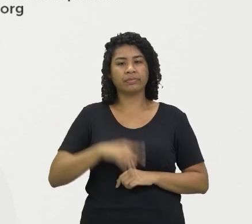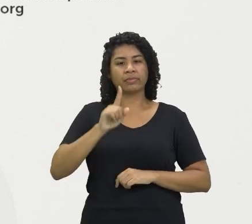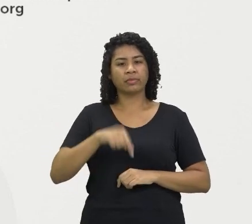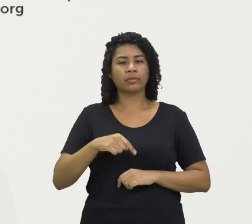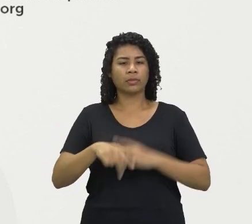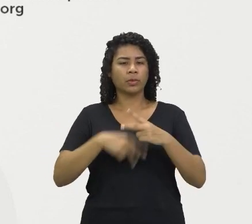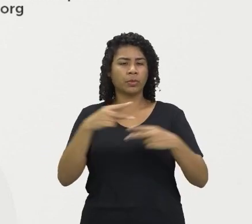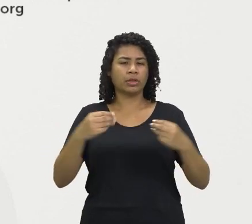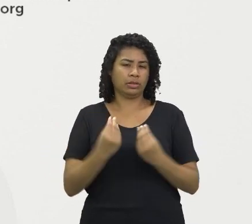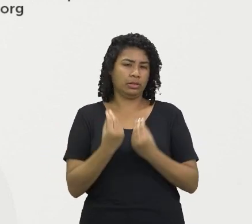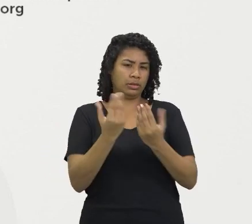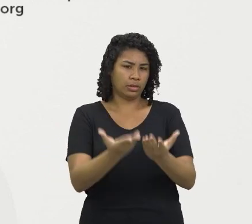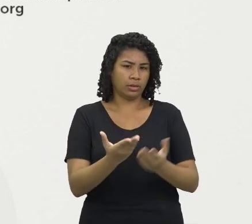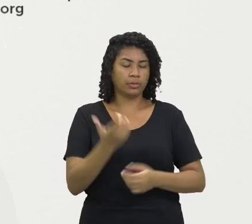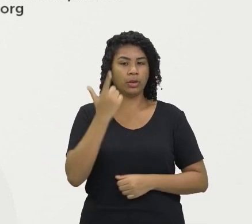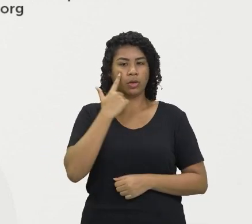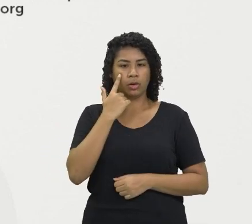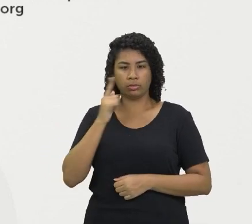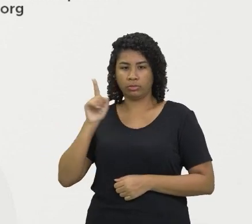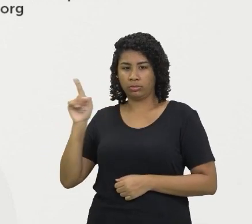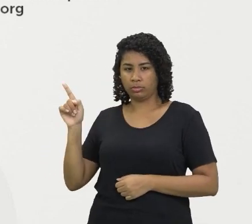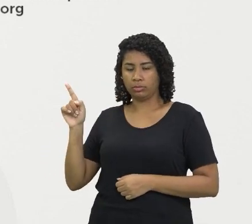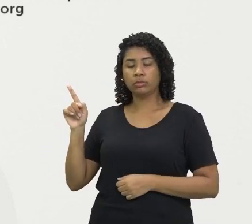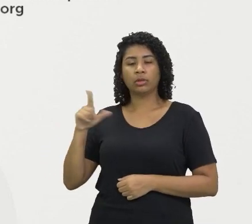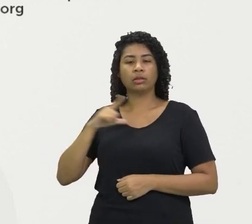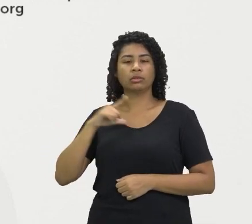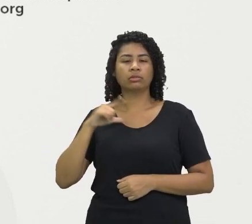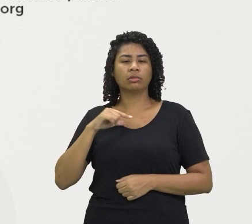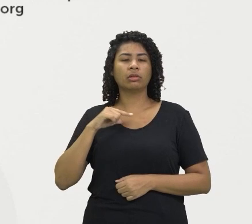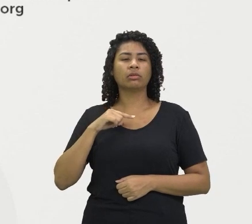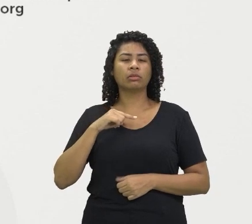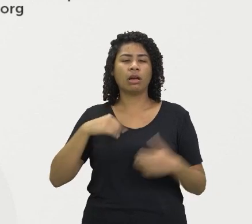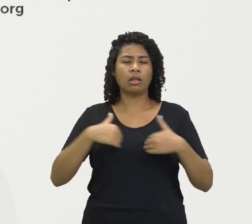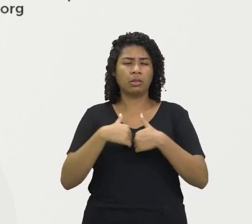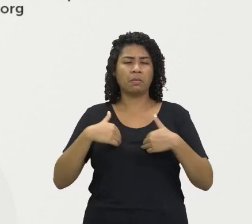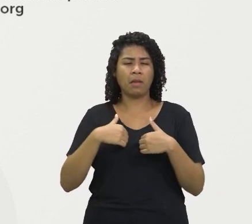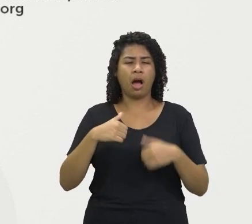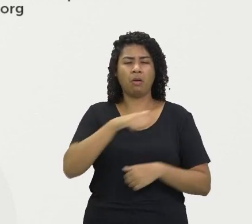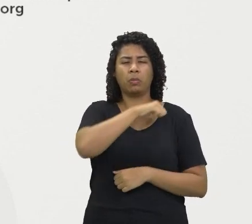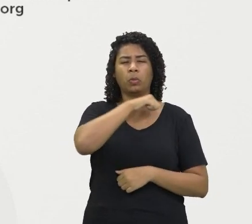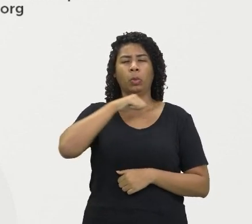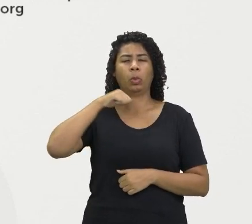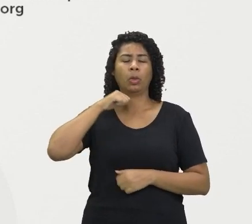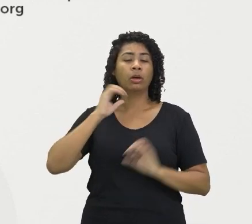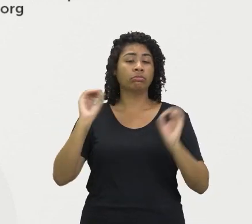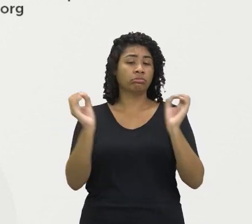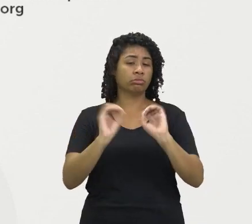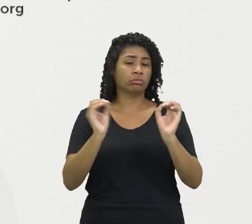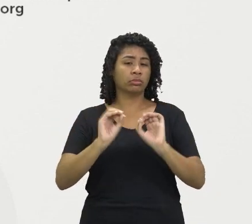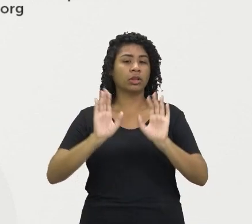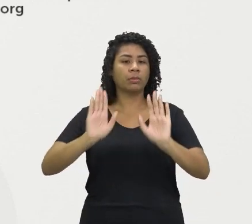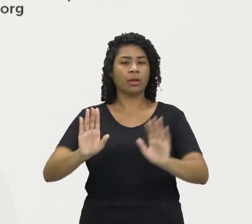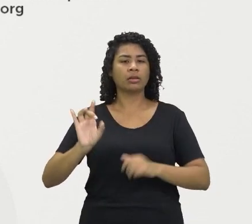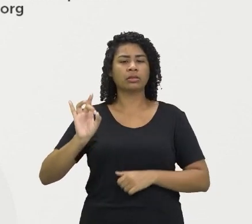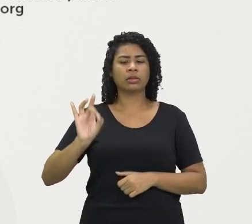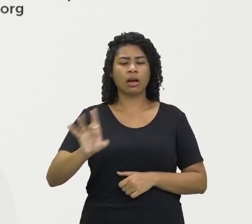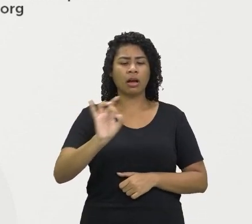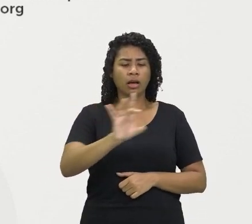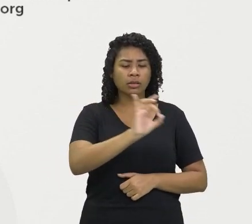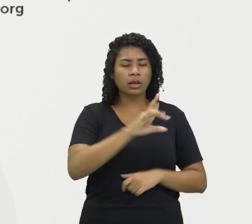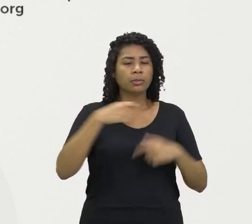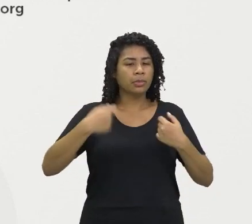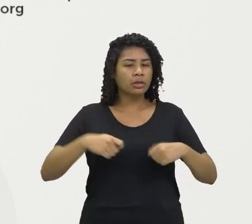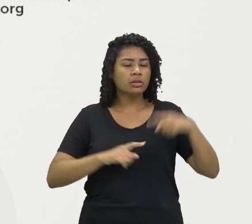não é comum o sacrifício de animais, mas para cada orixá deve ser observado um tipo de oferenda adequada. Vou